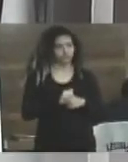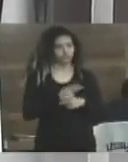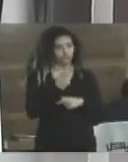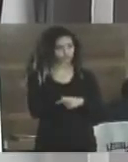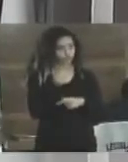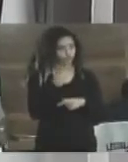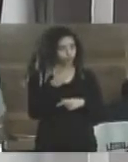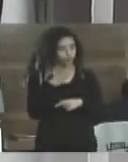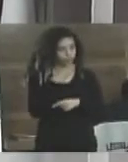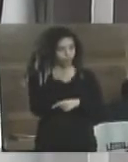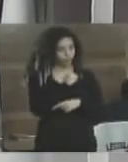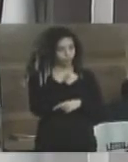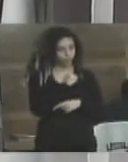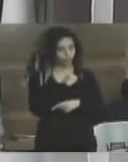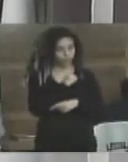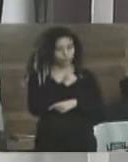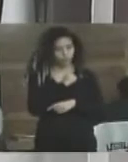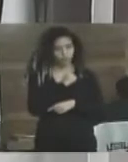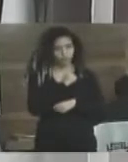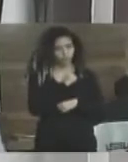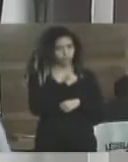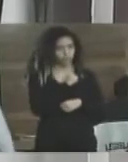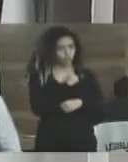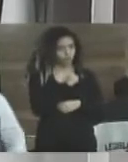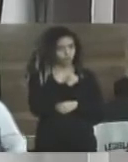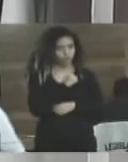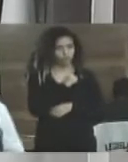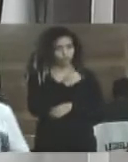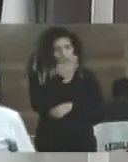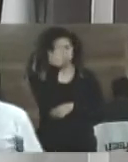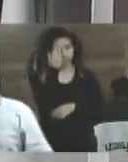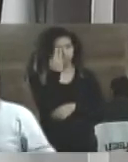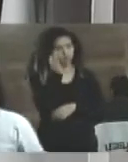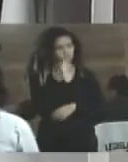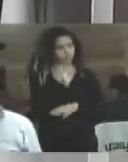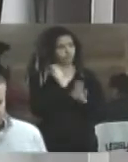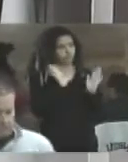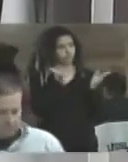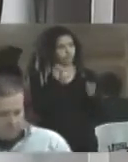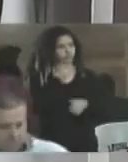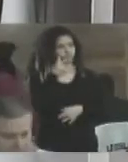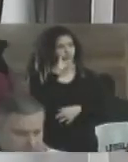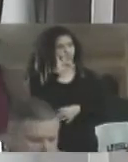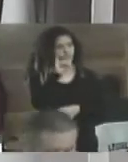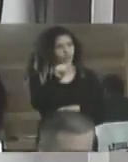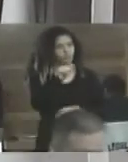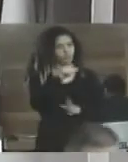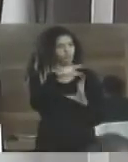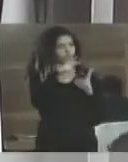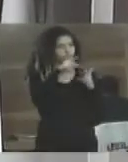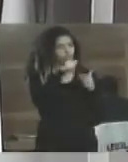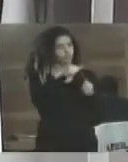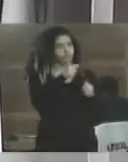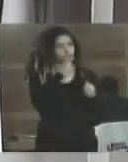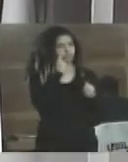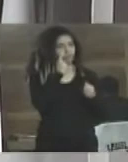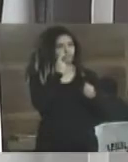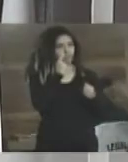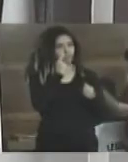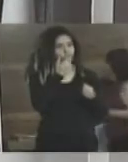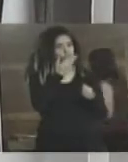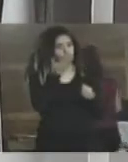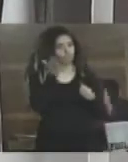falar aqui rapidamente, para quem não sabe, hoje é o Dia Mundial do Dentista. Você